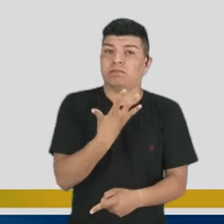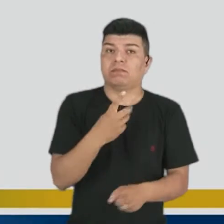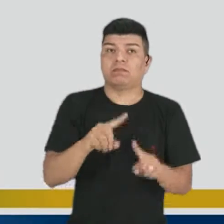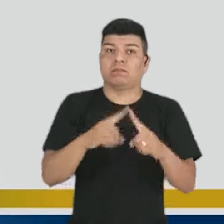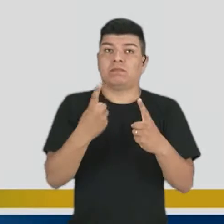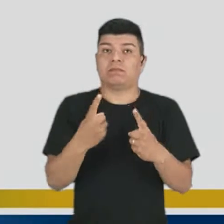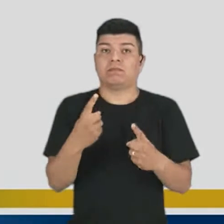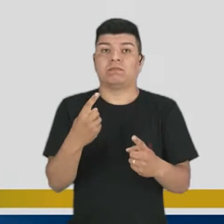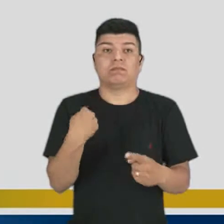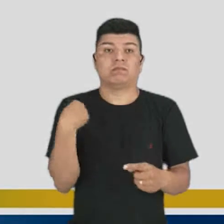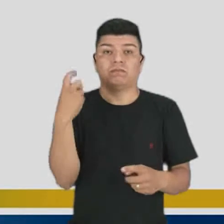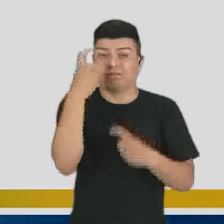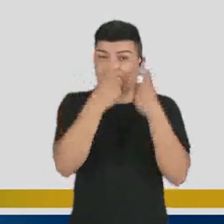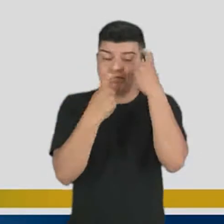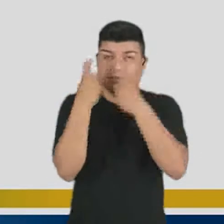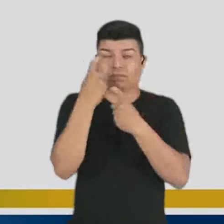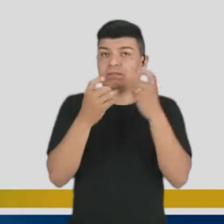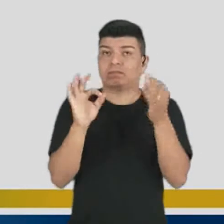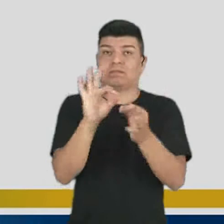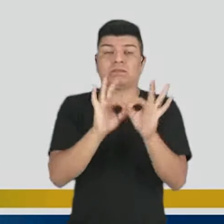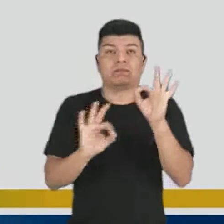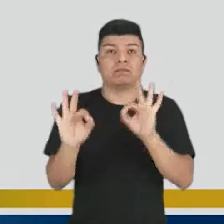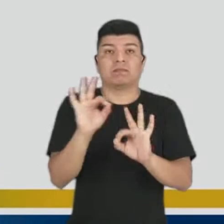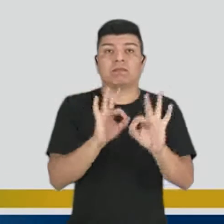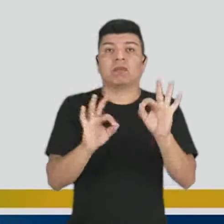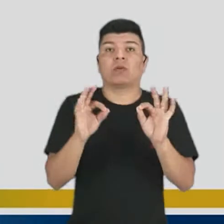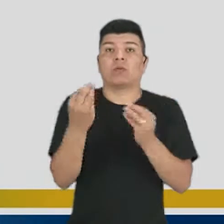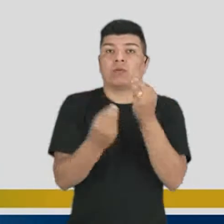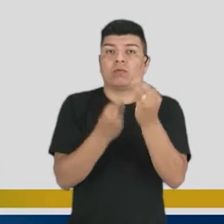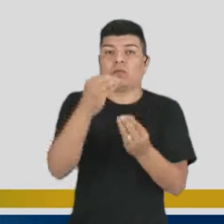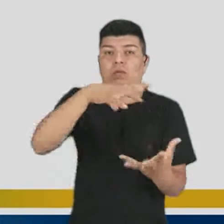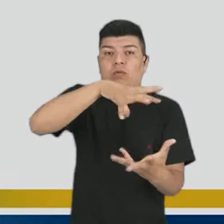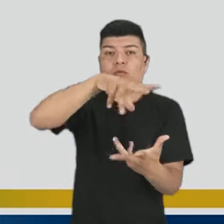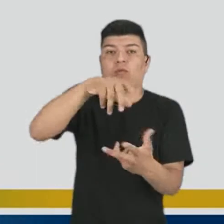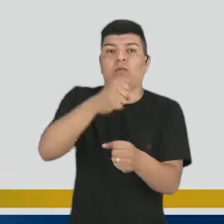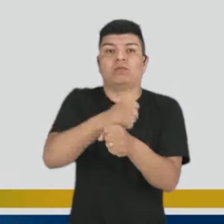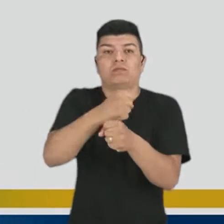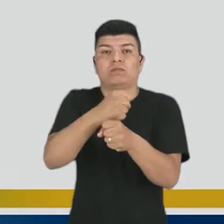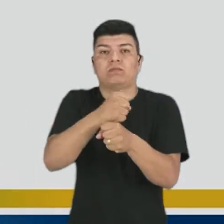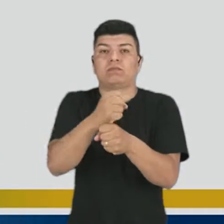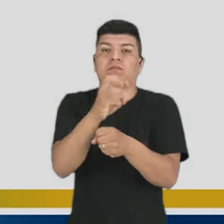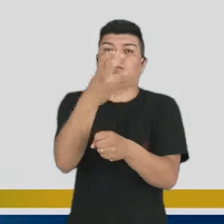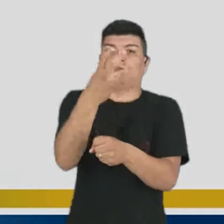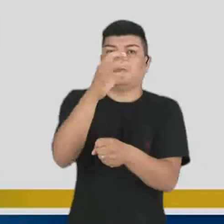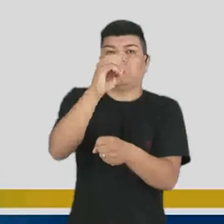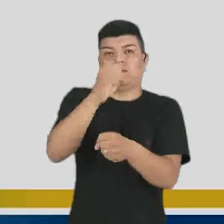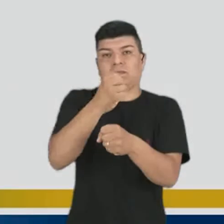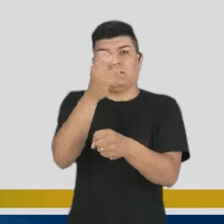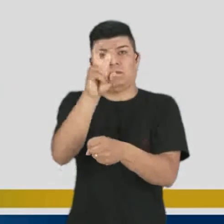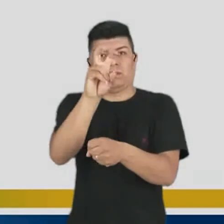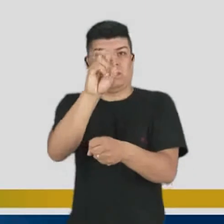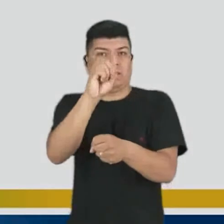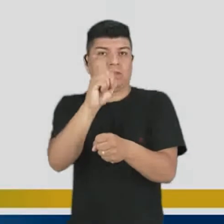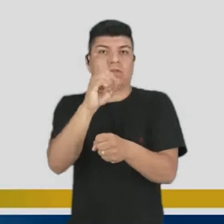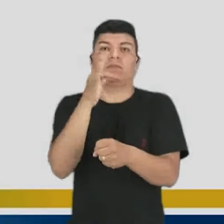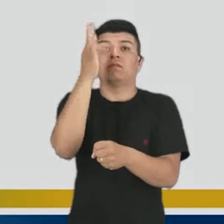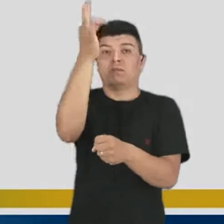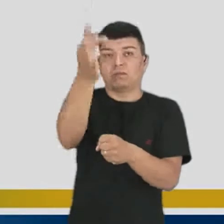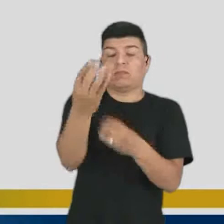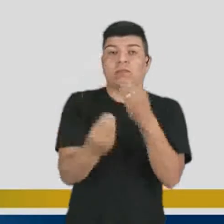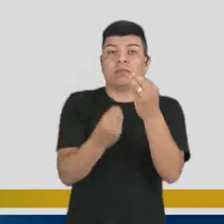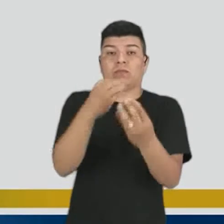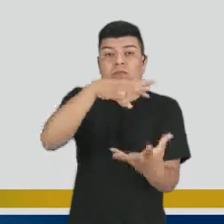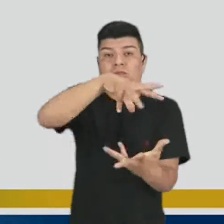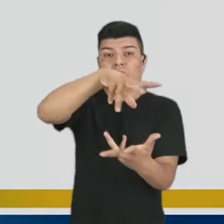bem-estar, mas nós não nos preocupamos em como é que o mundo vai estar daqui a 30, 50 anos, que mundo é que nós estamos deixando para